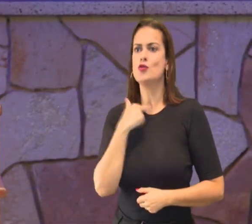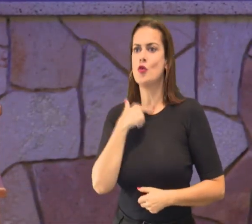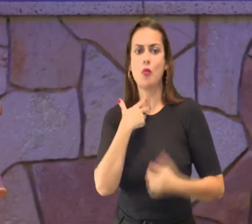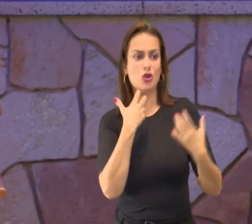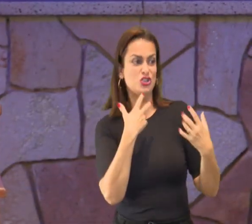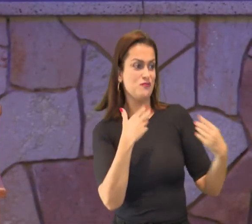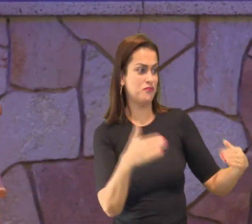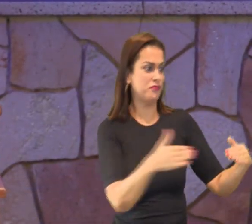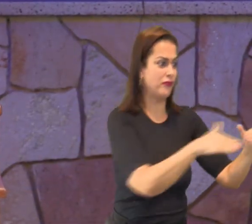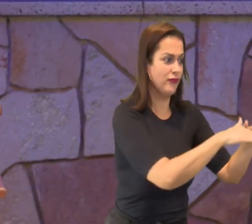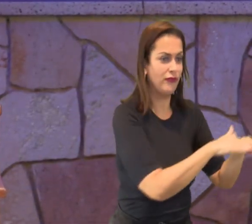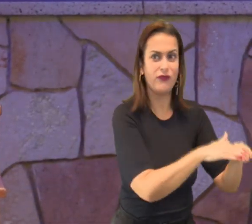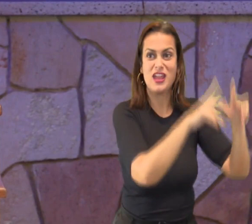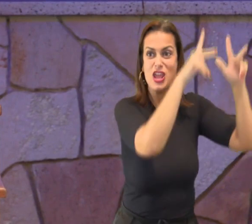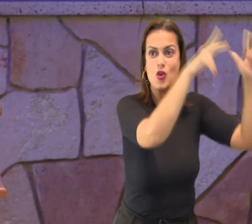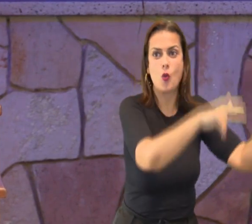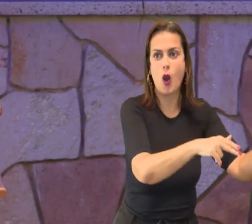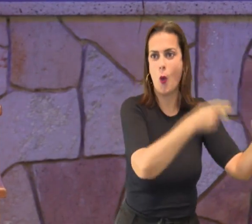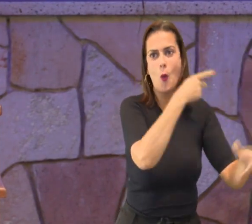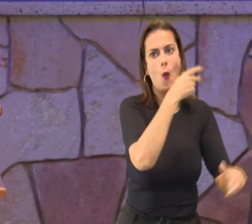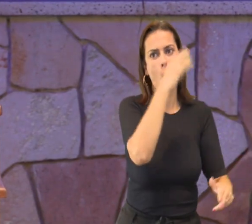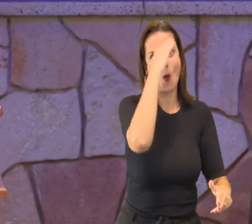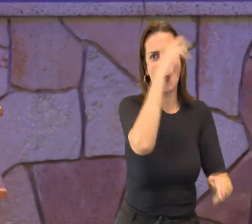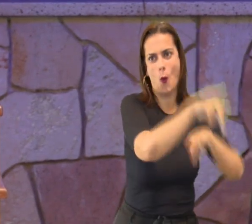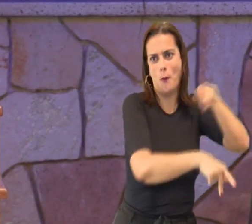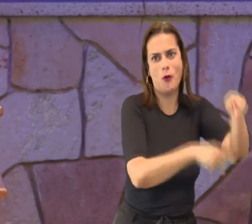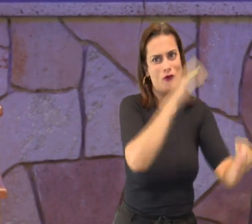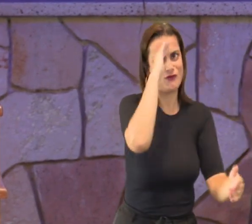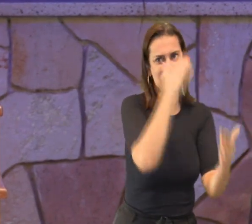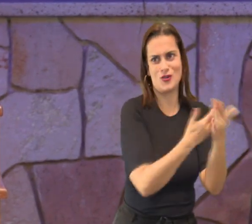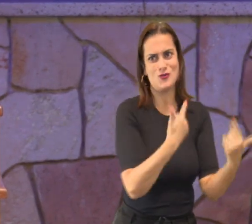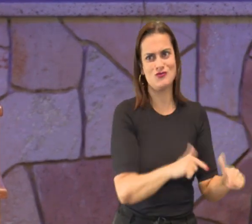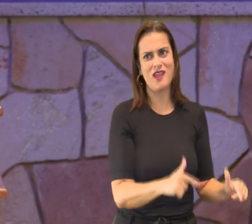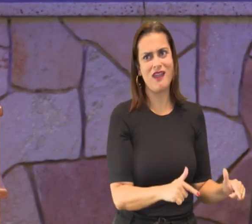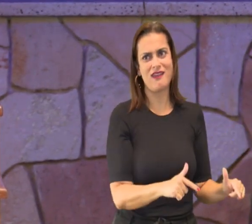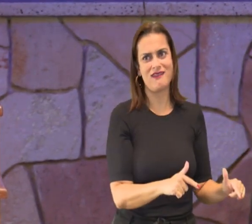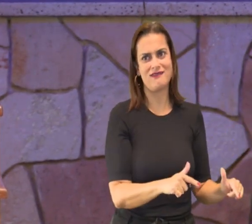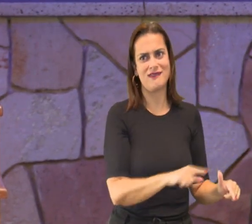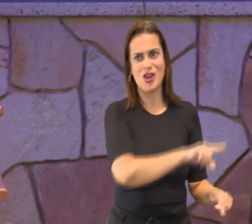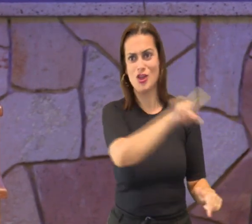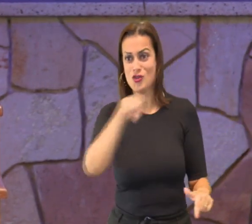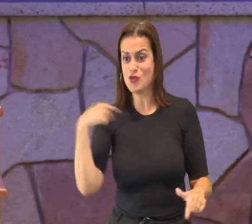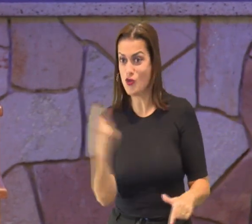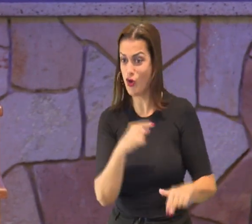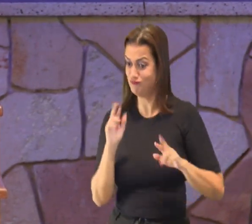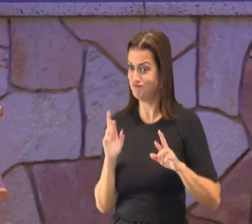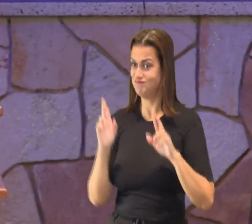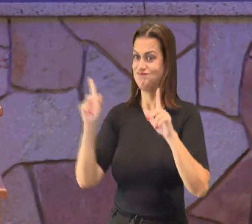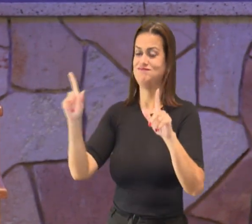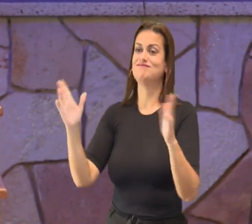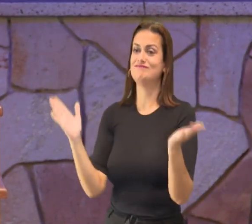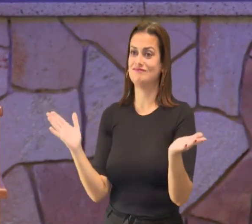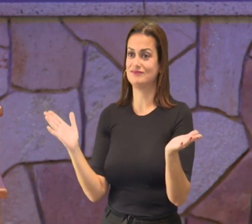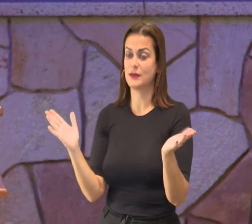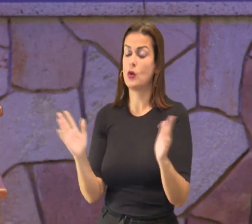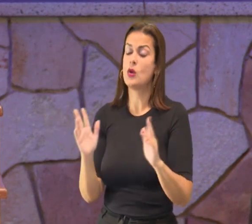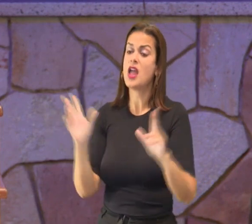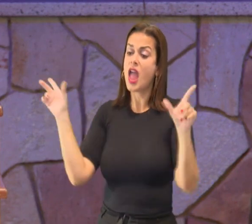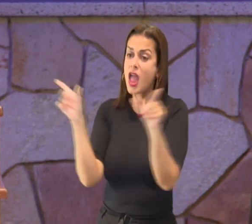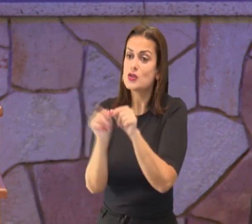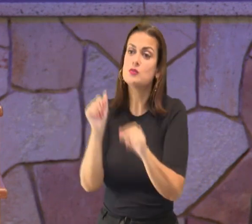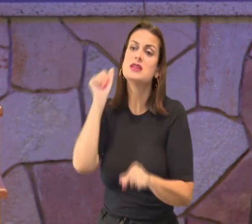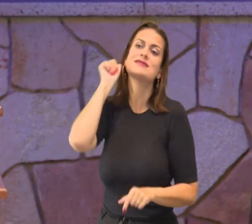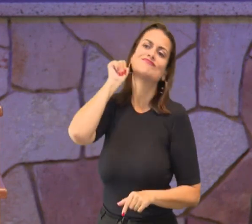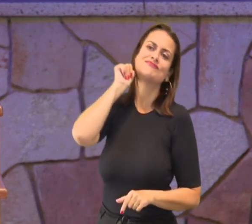nações periféricas. Nós temos esta frase em vários textos deste livro. Poderíamos resumir então o sacrifício,